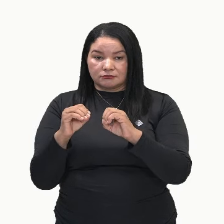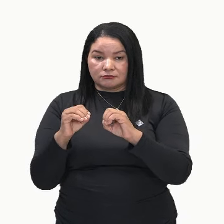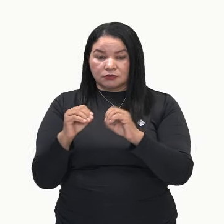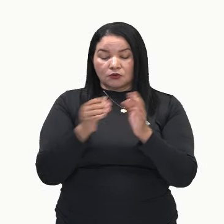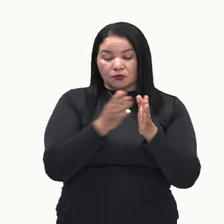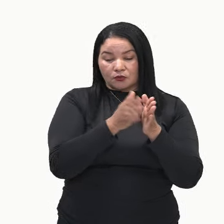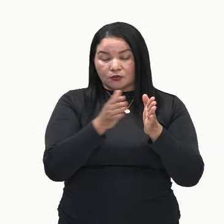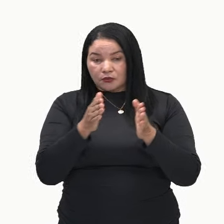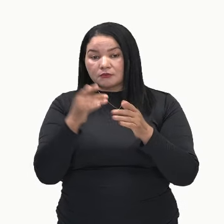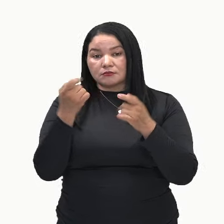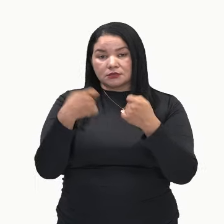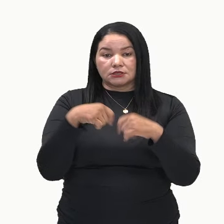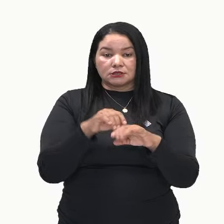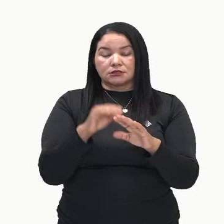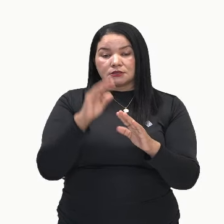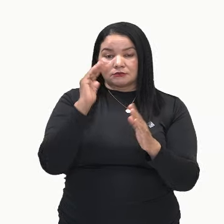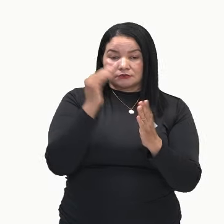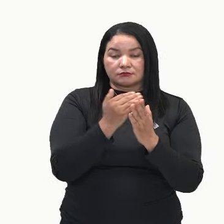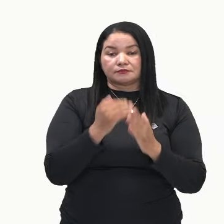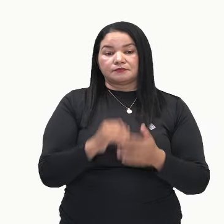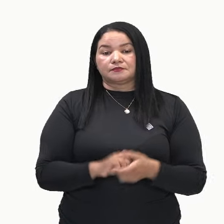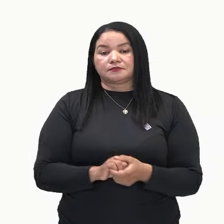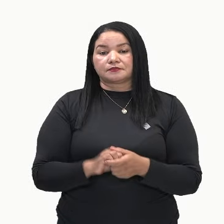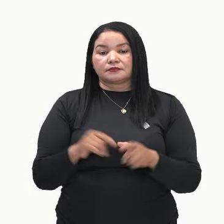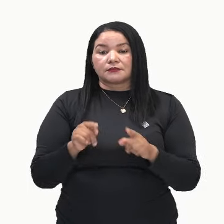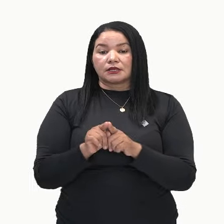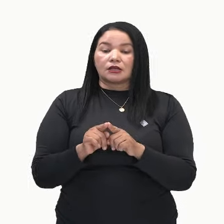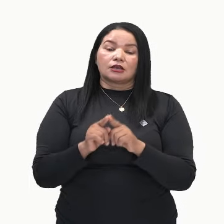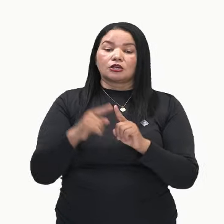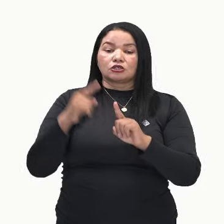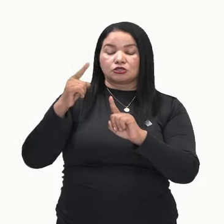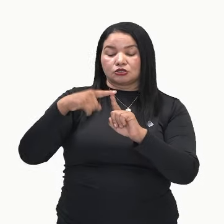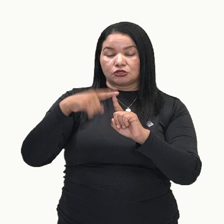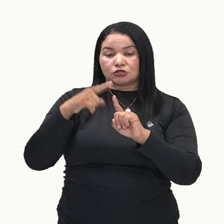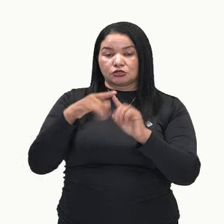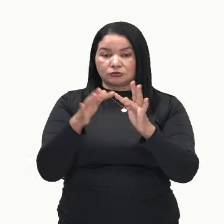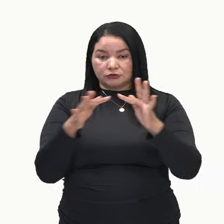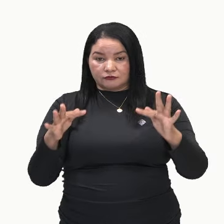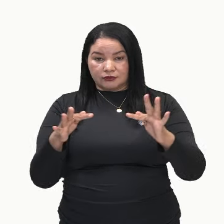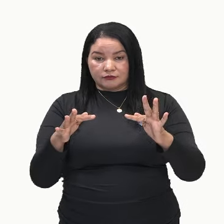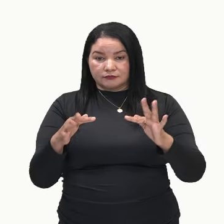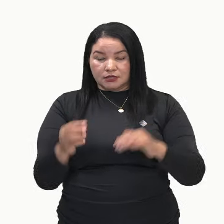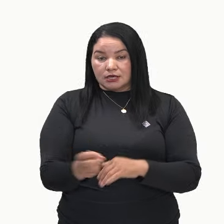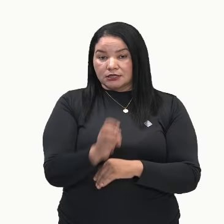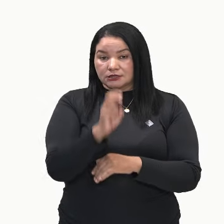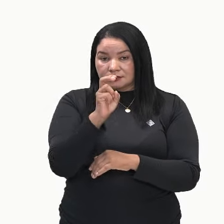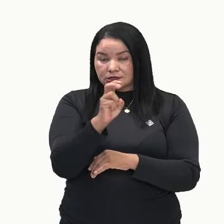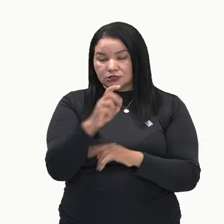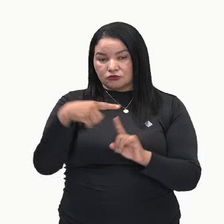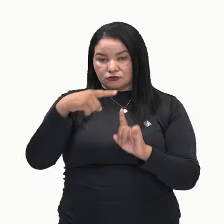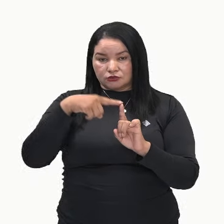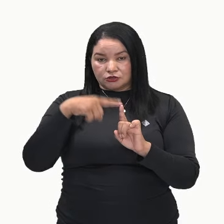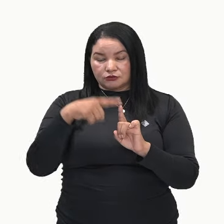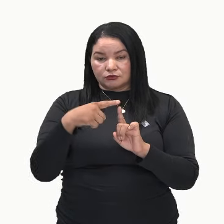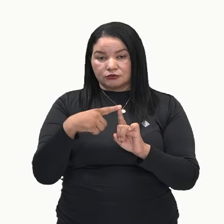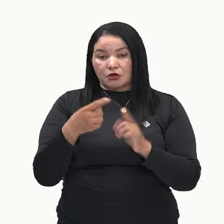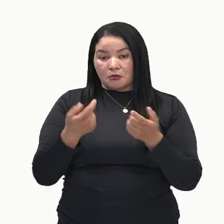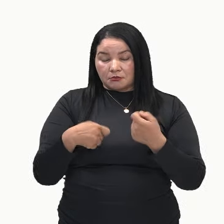seguir. As frases têm tipos. Então, nós temos aqui 5 tipos de frases que nós